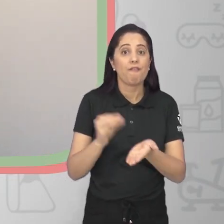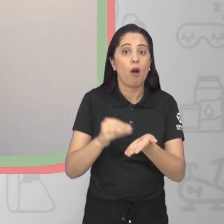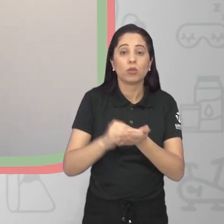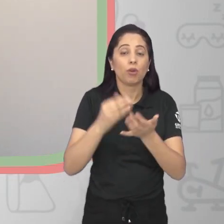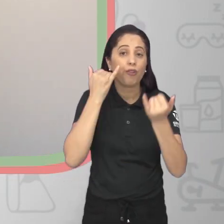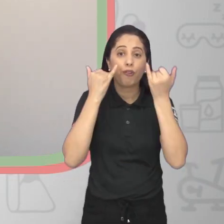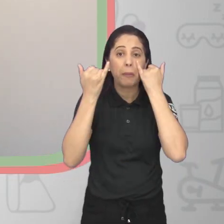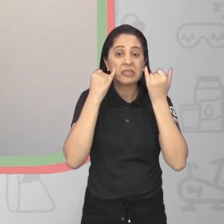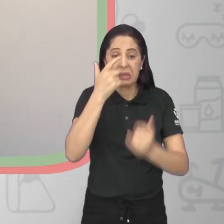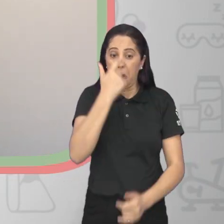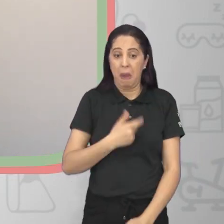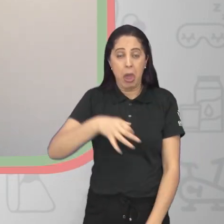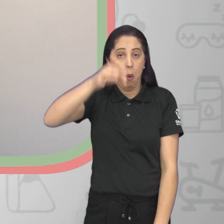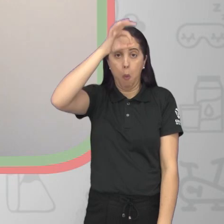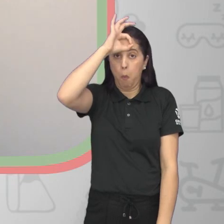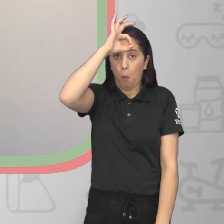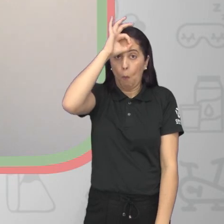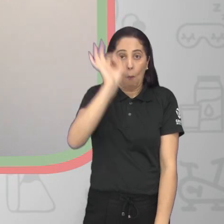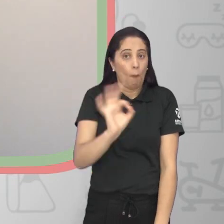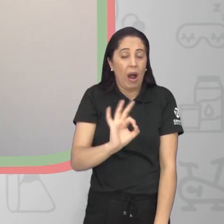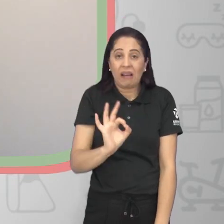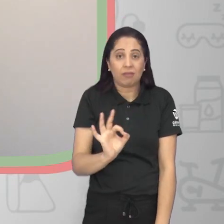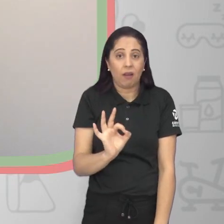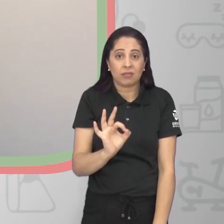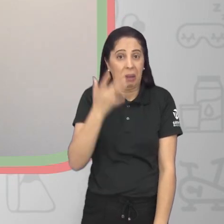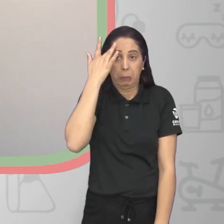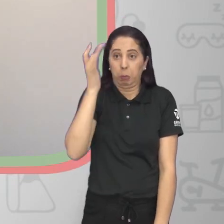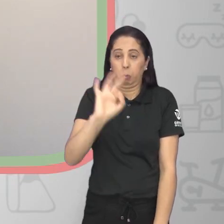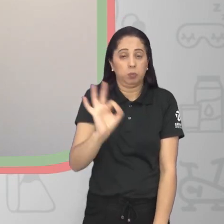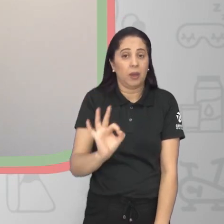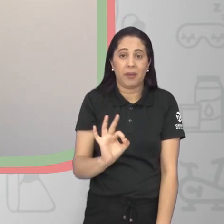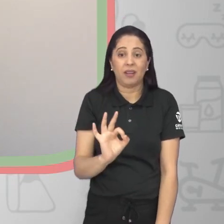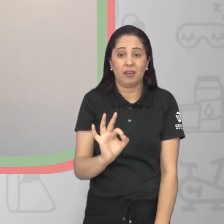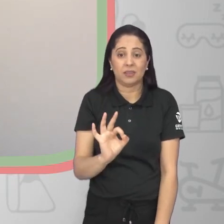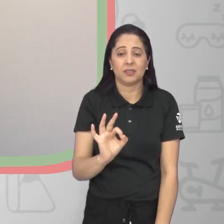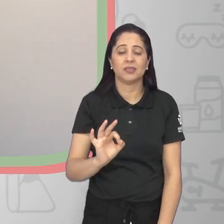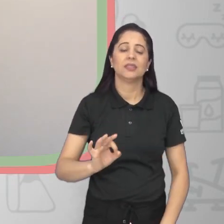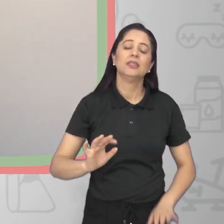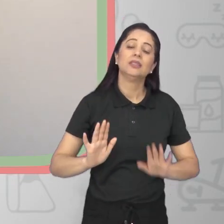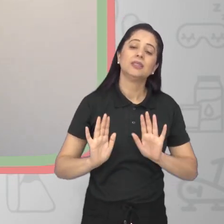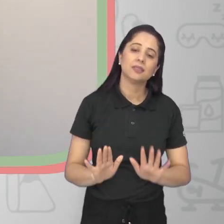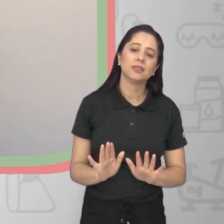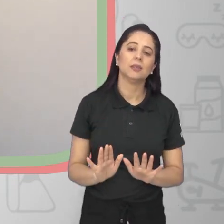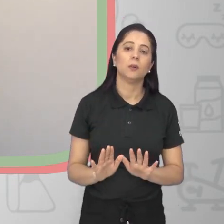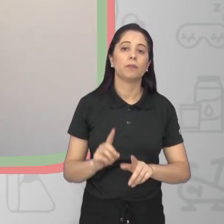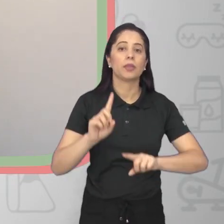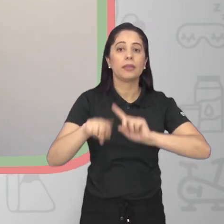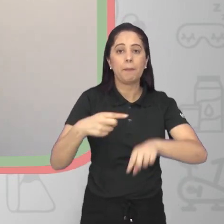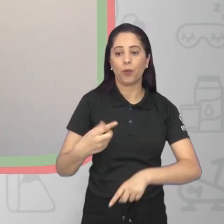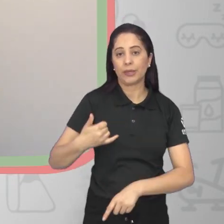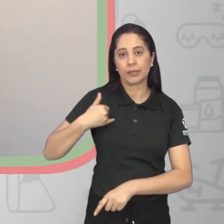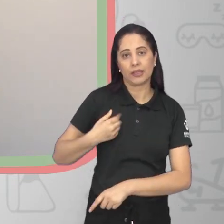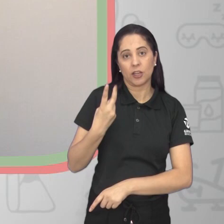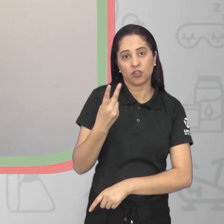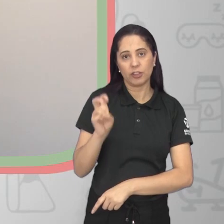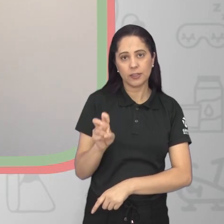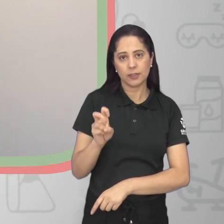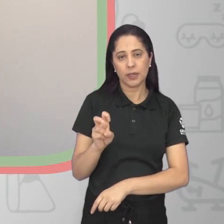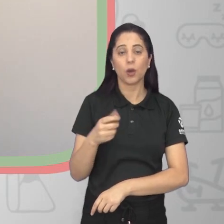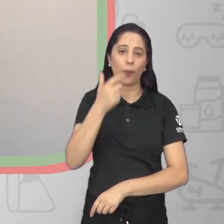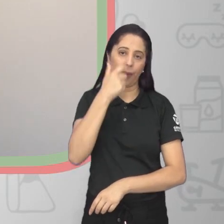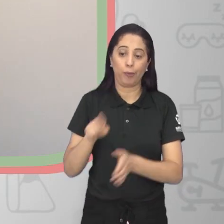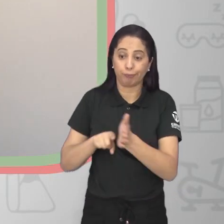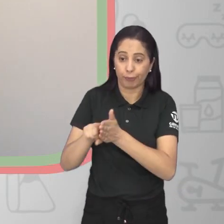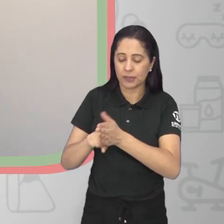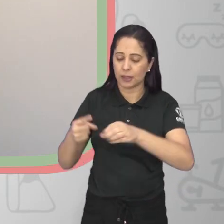falta de informação sobre o assunto contribuiu para que eu me sentisse à vontade para ignorar os sintomas. O diagnóstico veio aos 25 após o exame